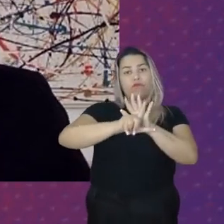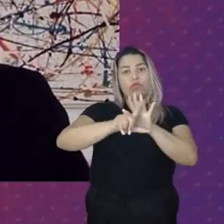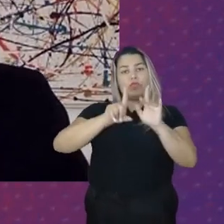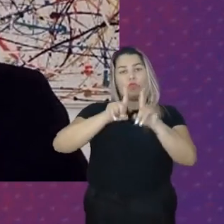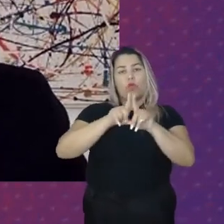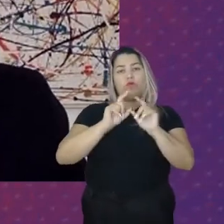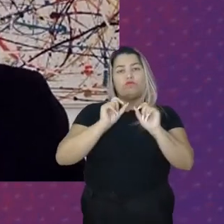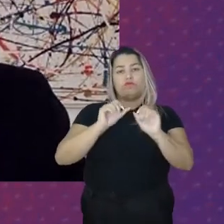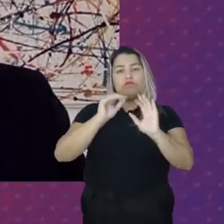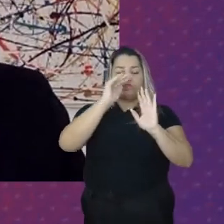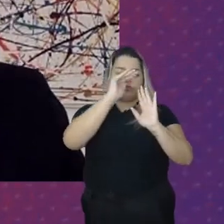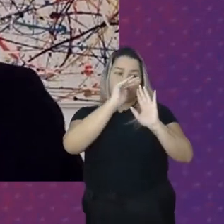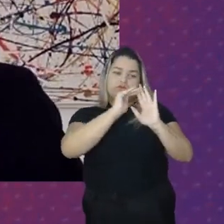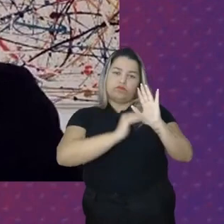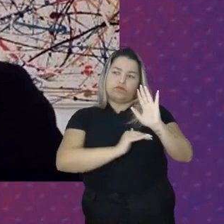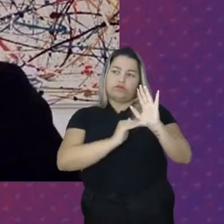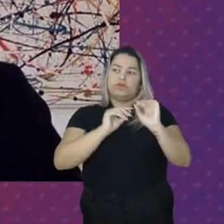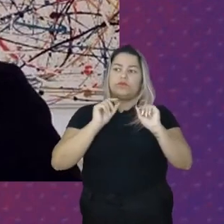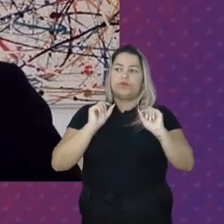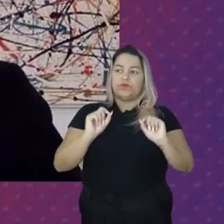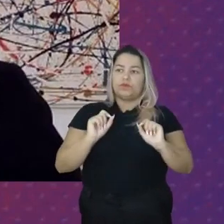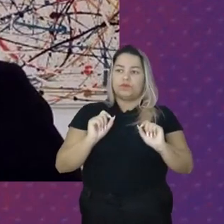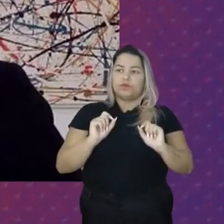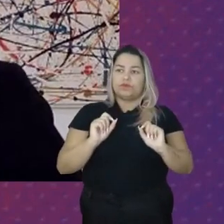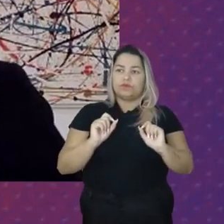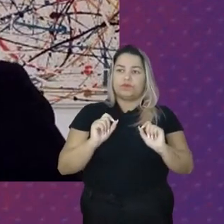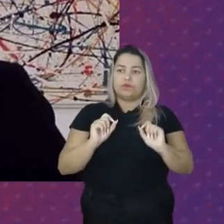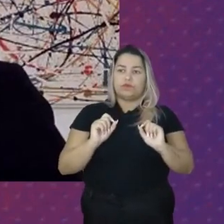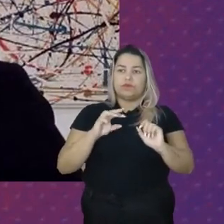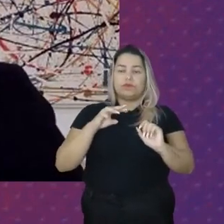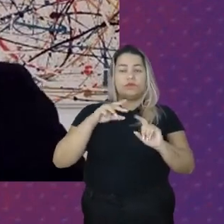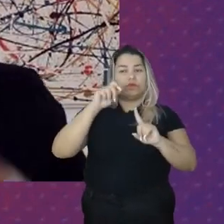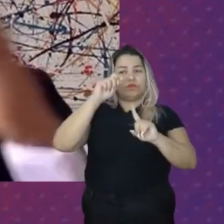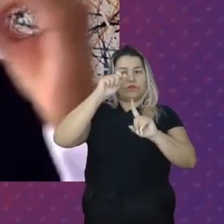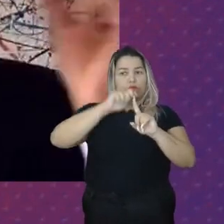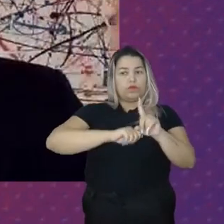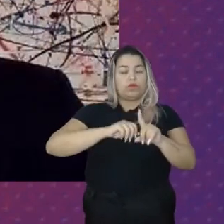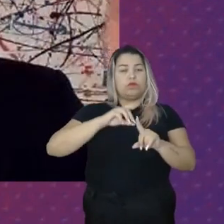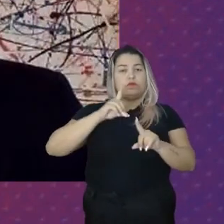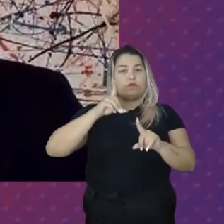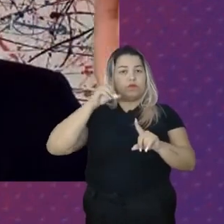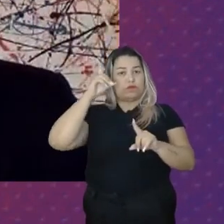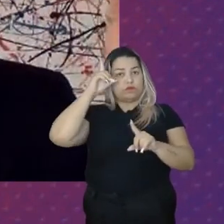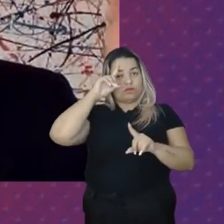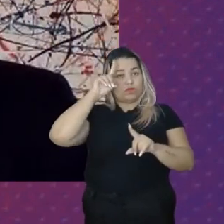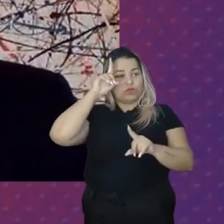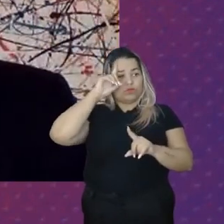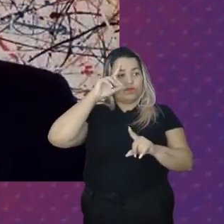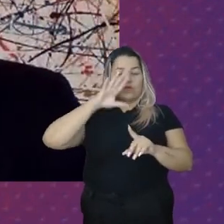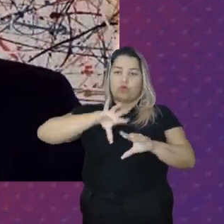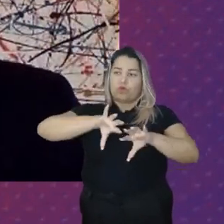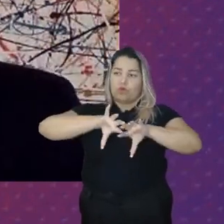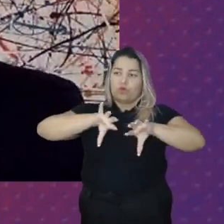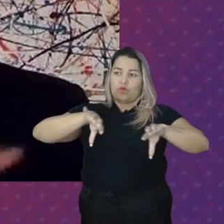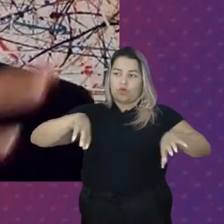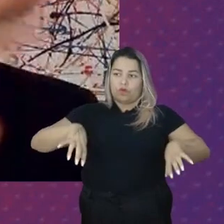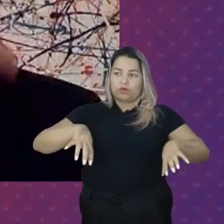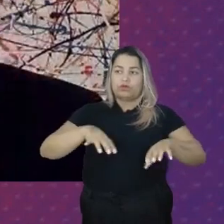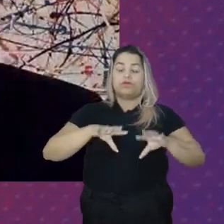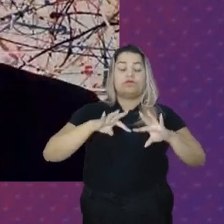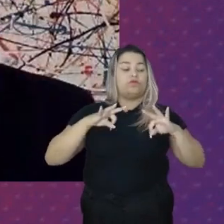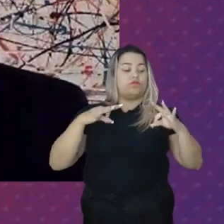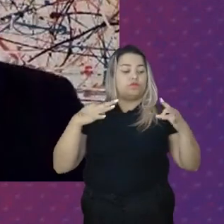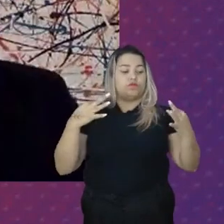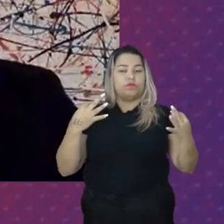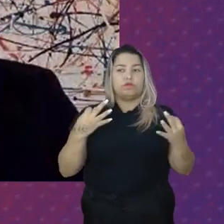um critério para distinção entre mensalistas de um lado e diaristas de outro. Todo